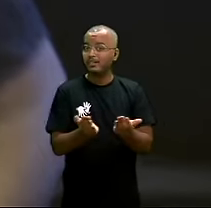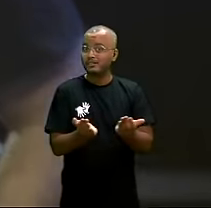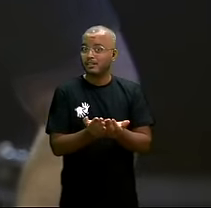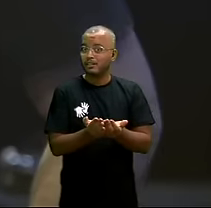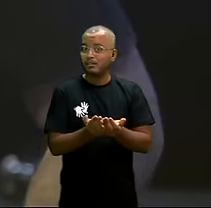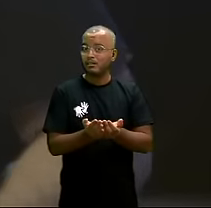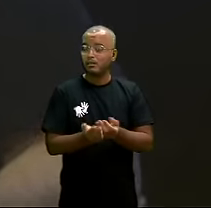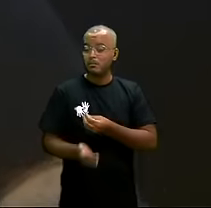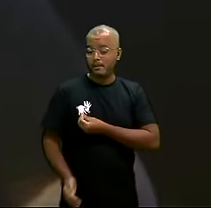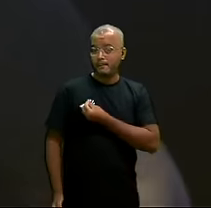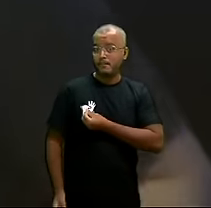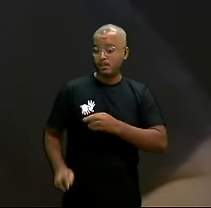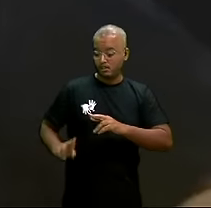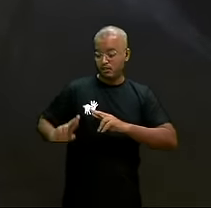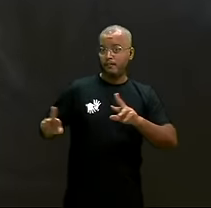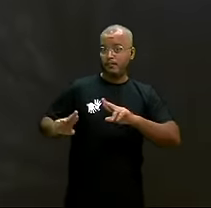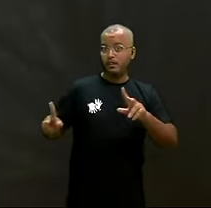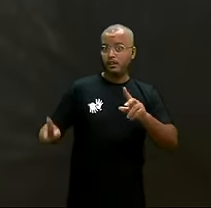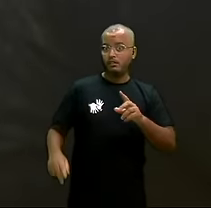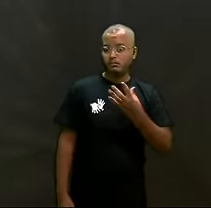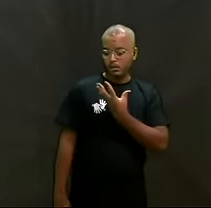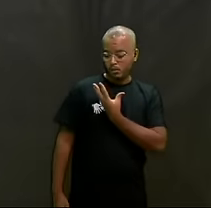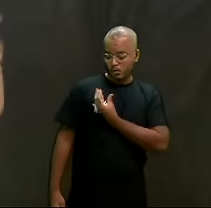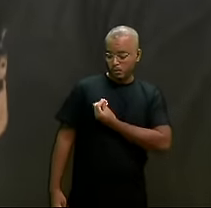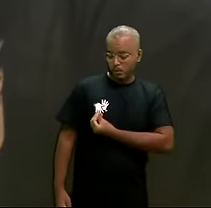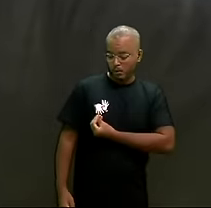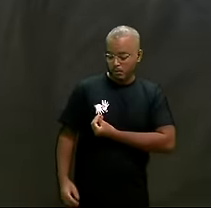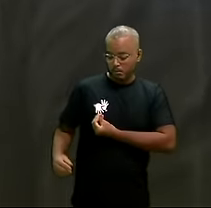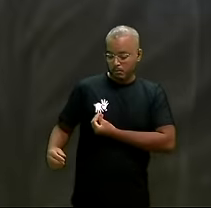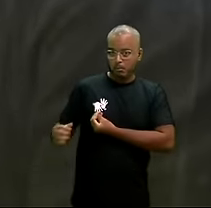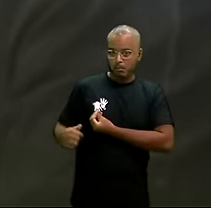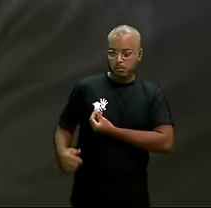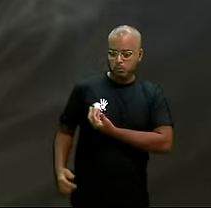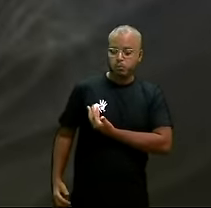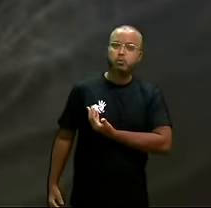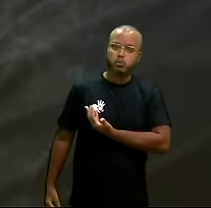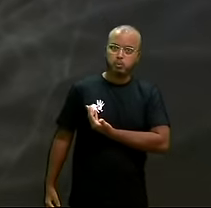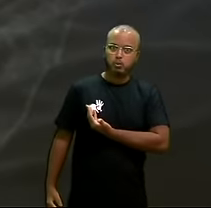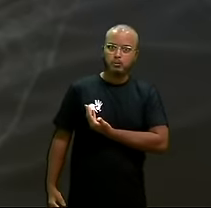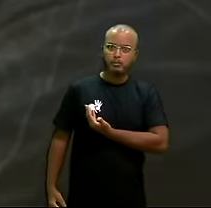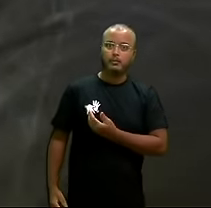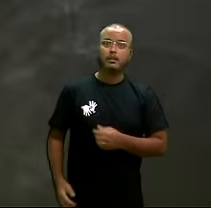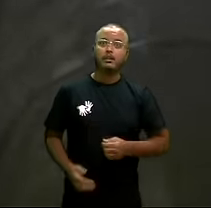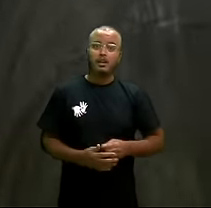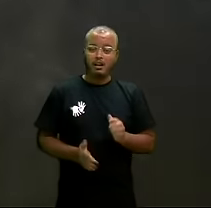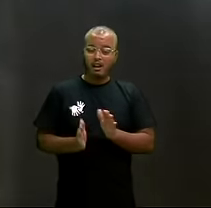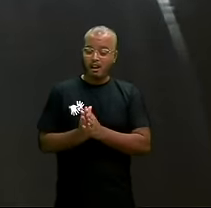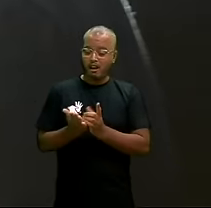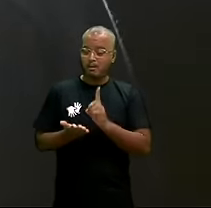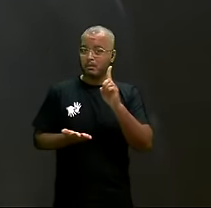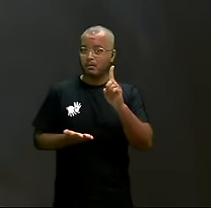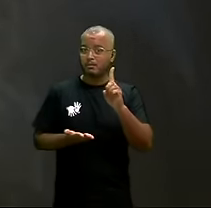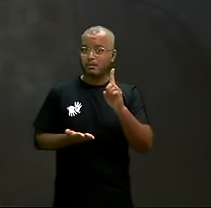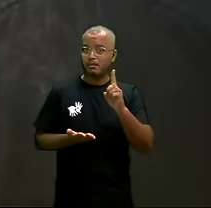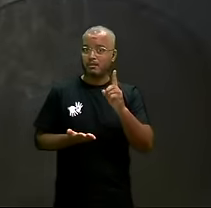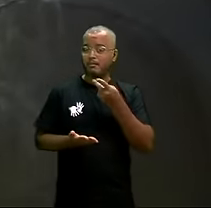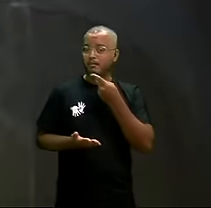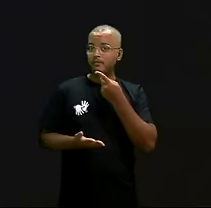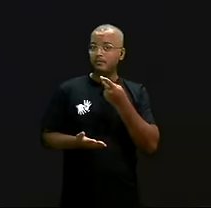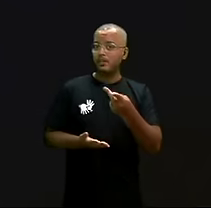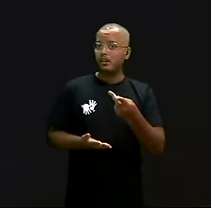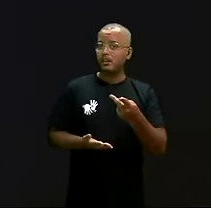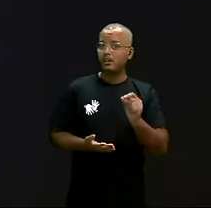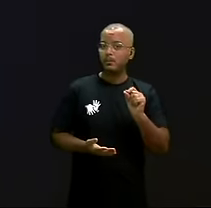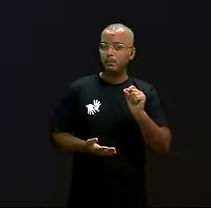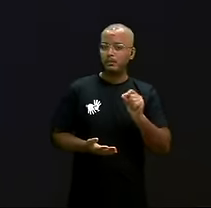apagam. Não sei se você está percebendo, a Bíblia diz que nos últimos dias o amor de muitos se esfriaria. Alguém está ouvindo o que eu estou